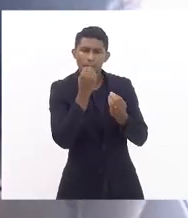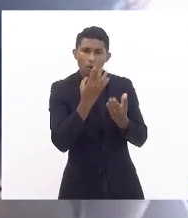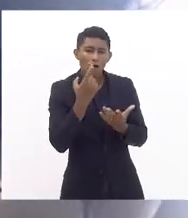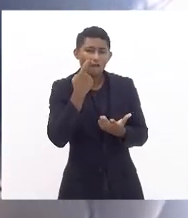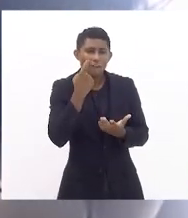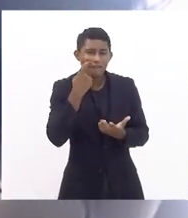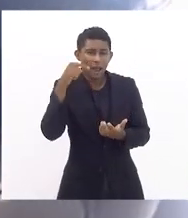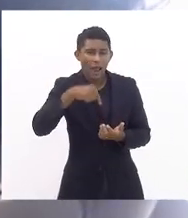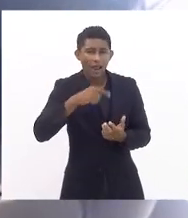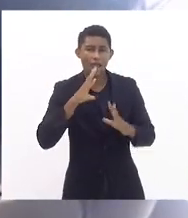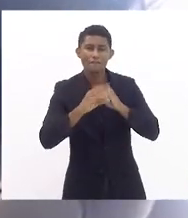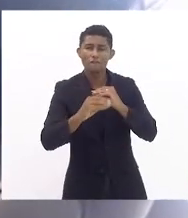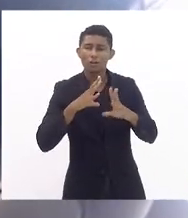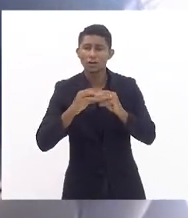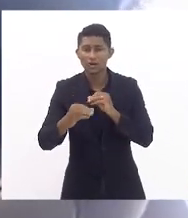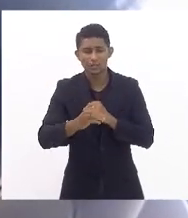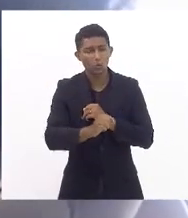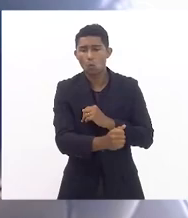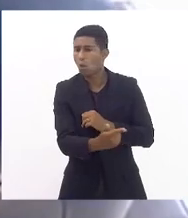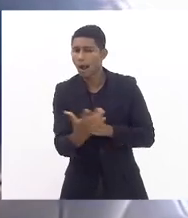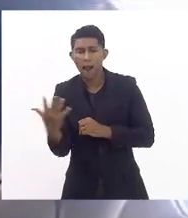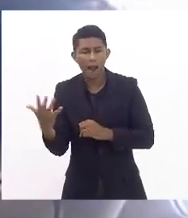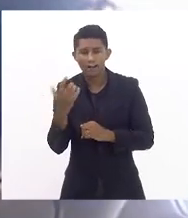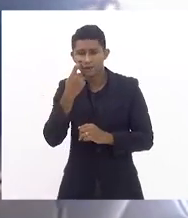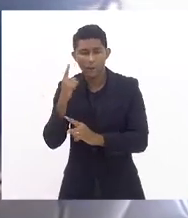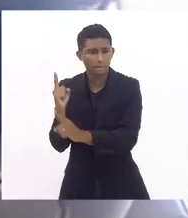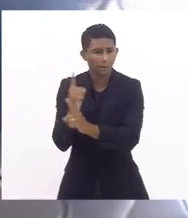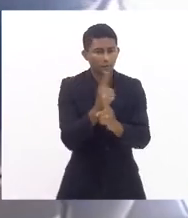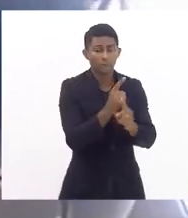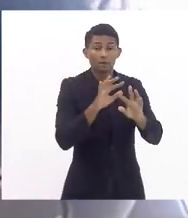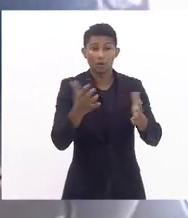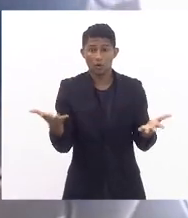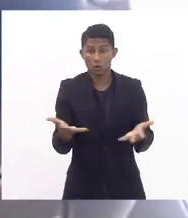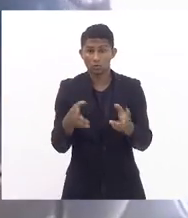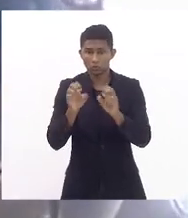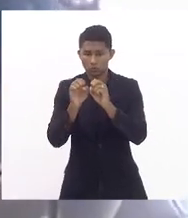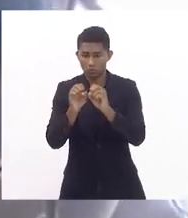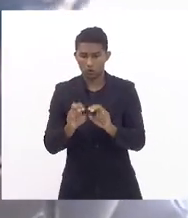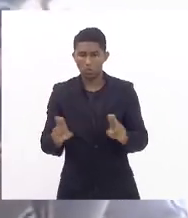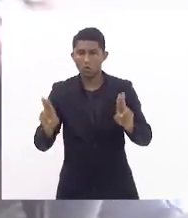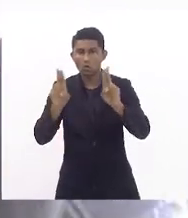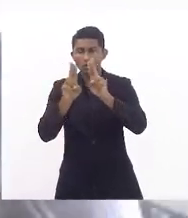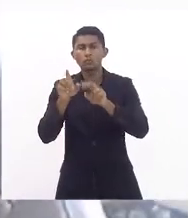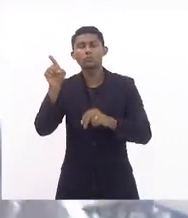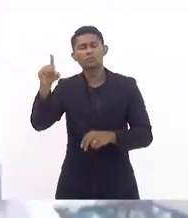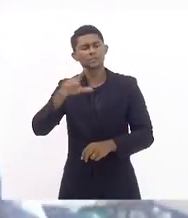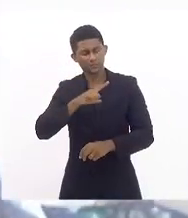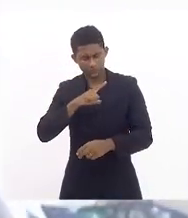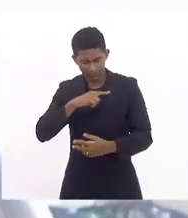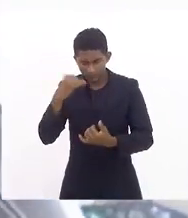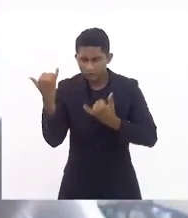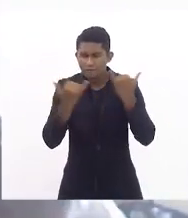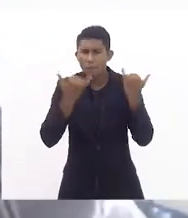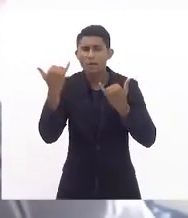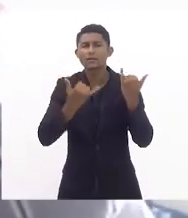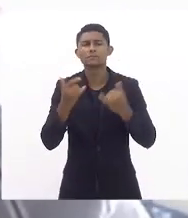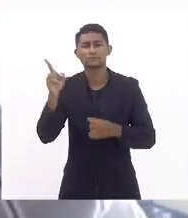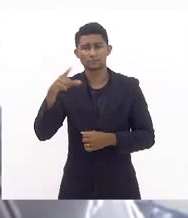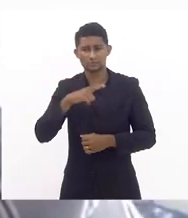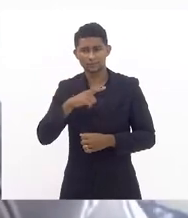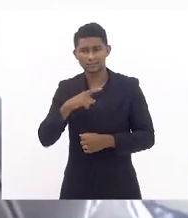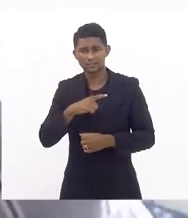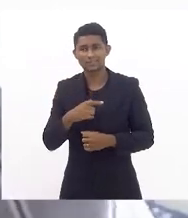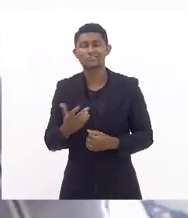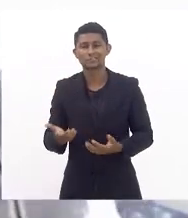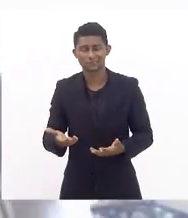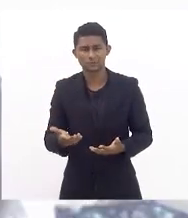dados, mas hoje o Alto Comissariado da ONU, ele tem um levantamento sobre a situação